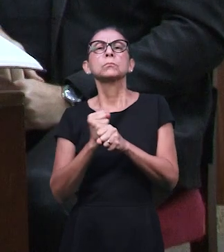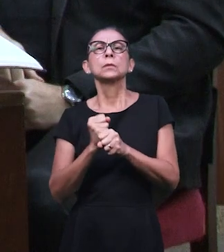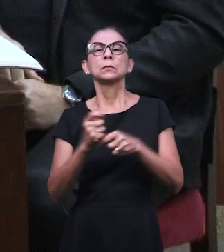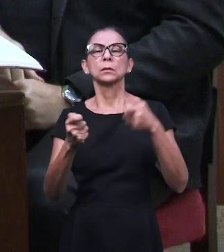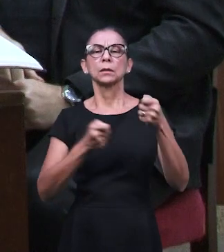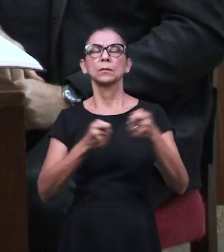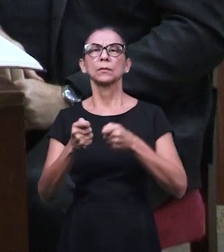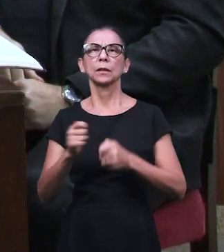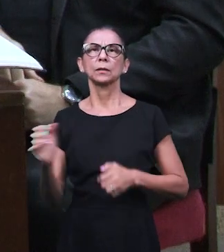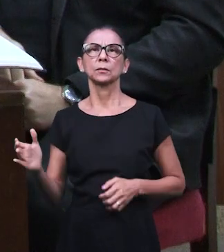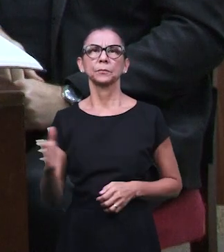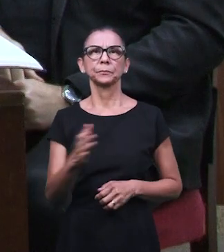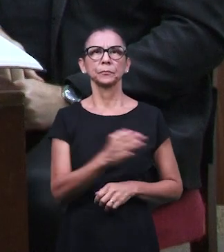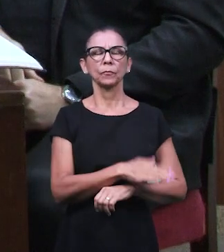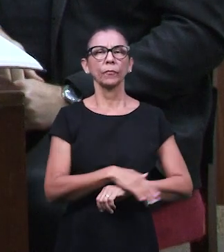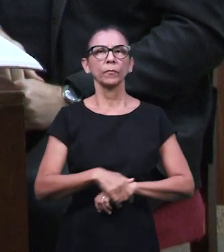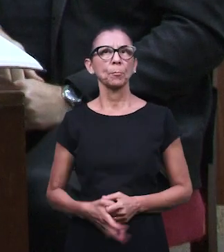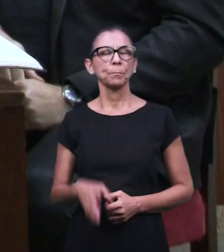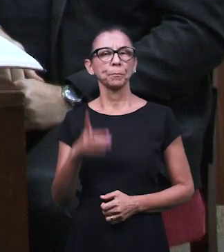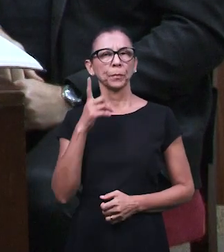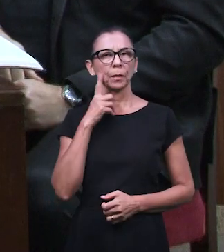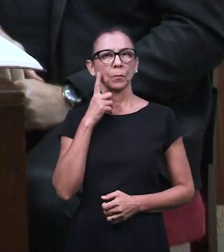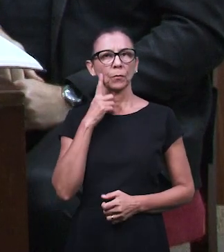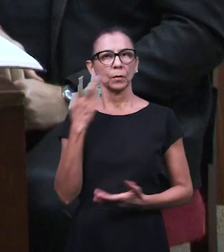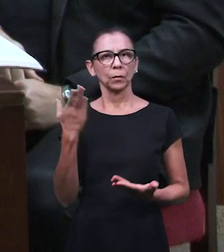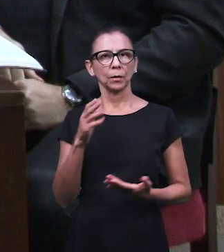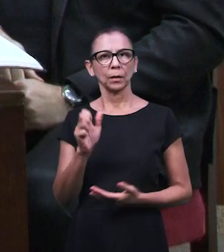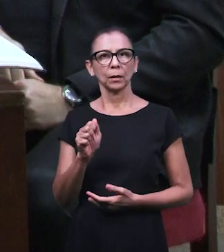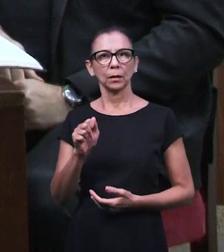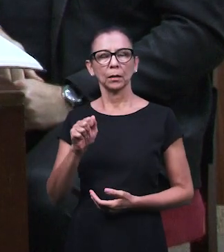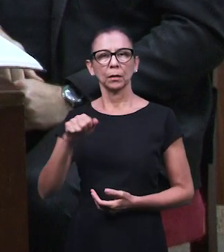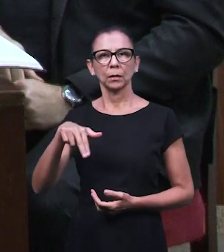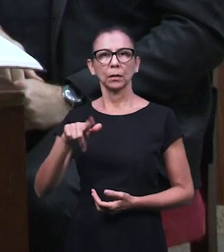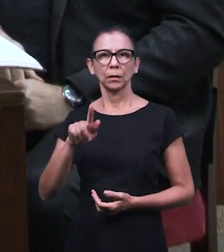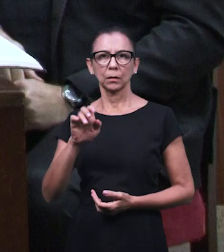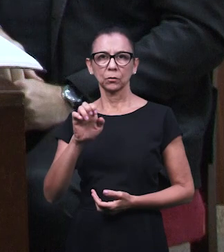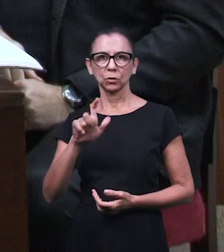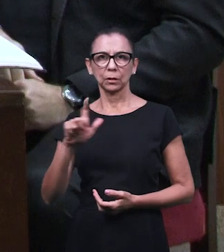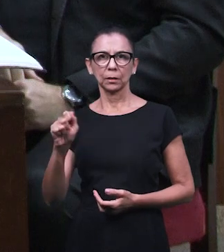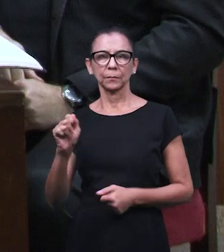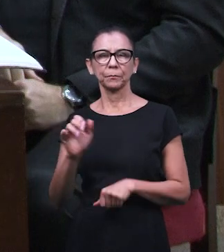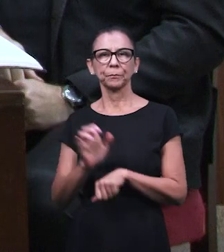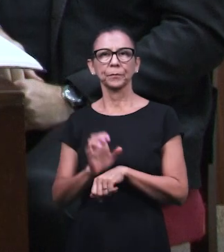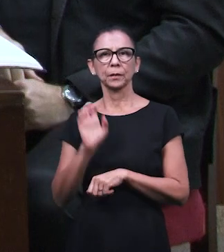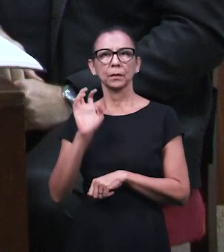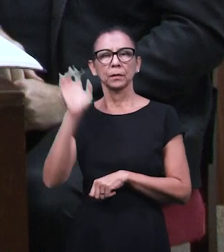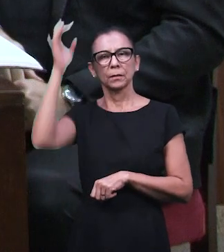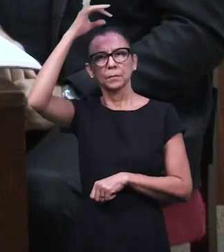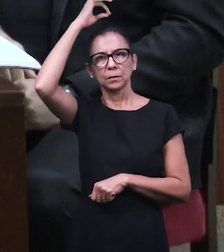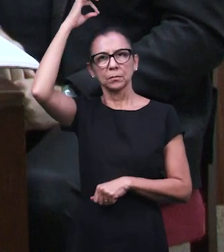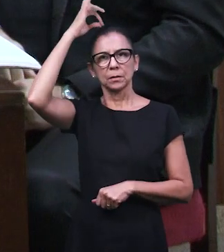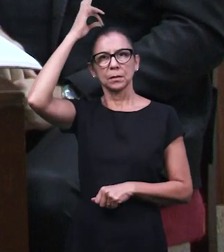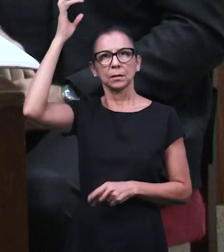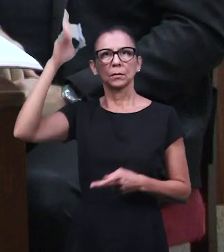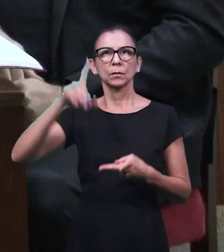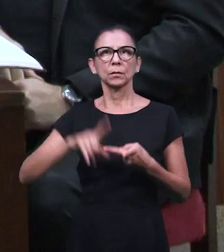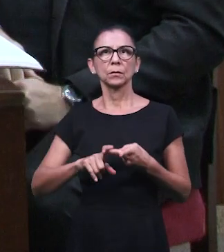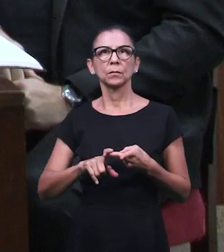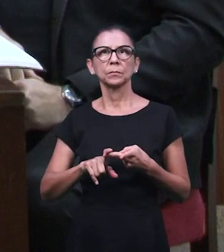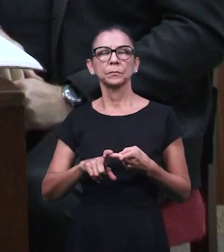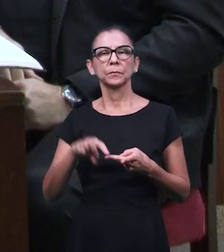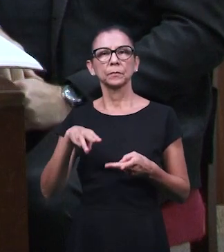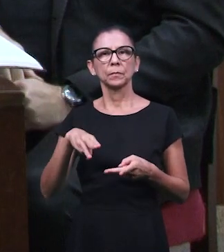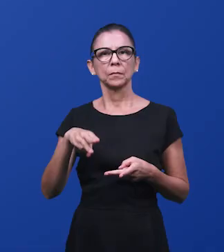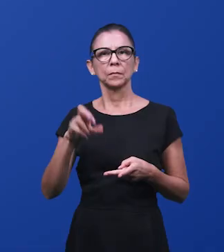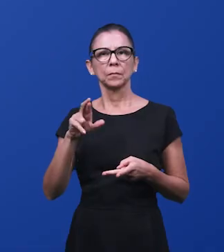de Vila Velha, e a segunda resposta será da senhora Maria Lúcia, da Igreja de Belo Horizonte, Minas Gerais.